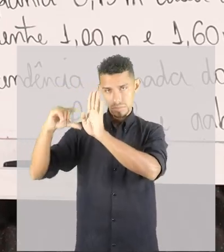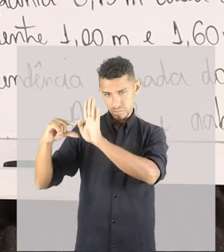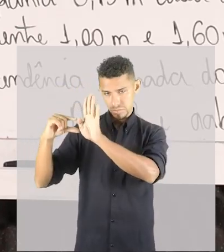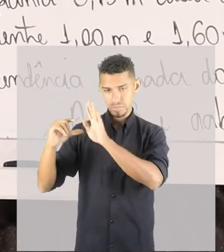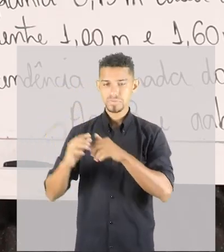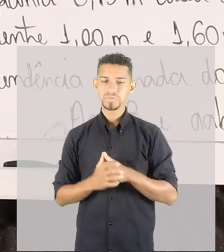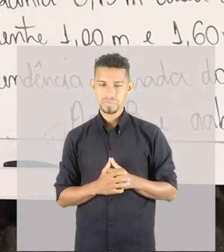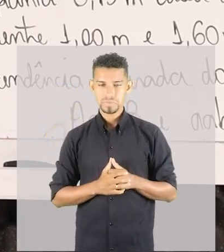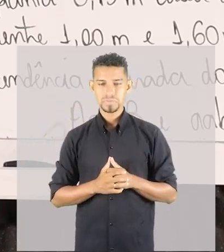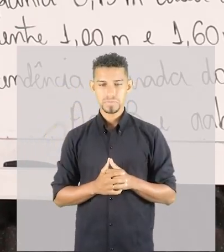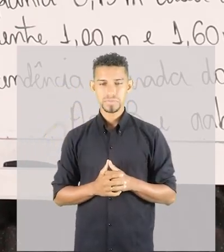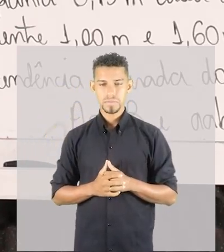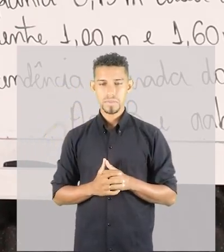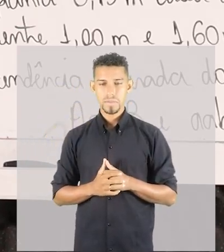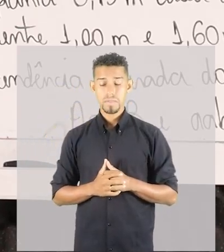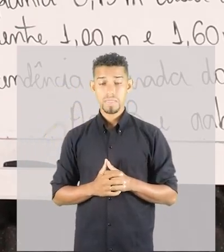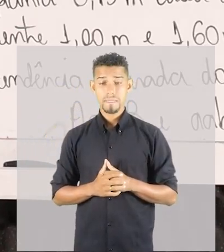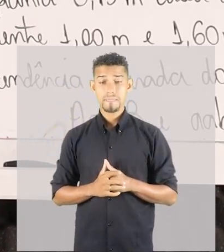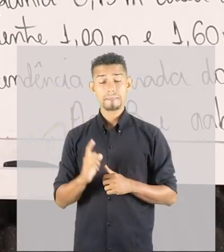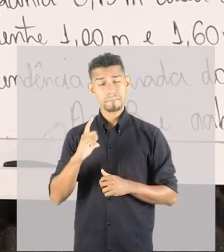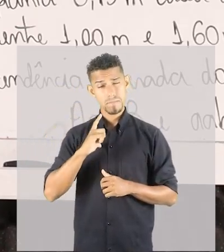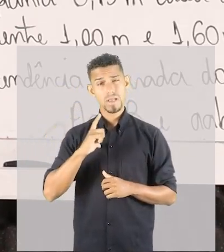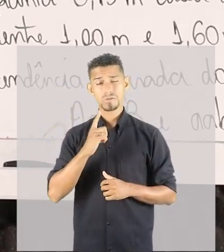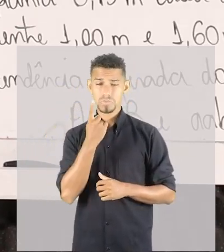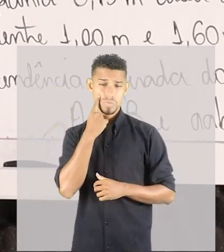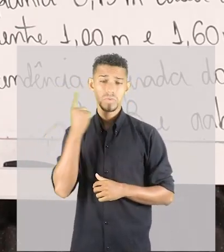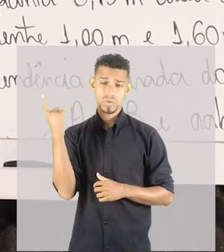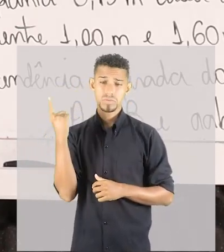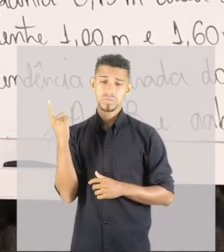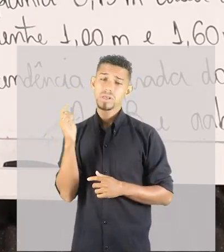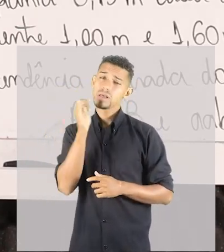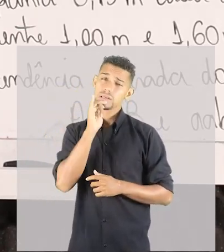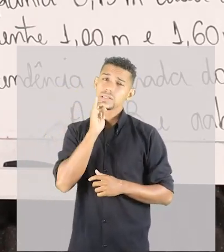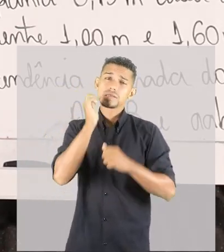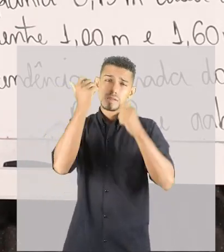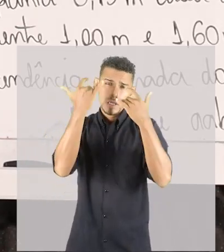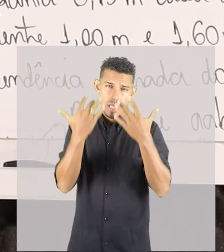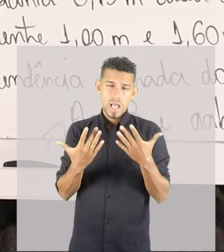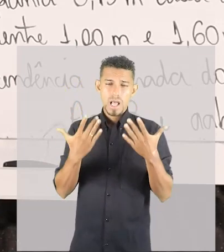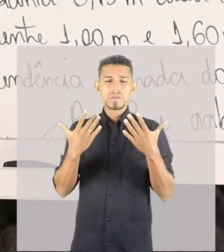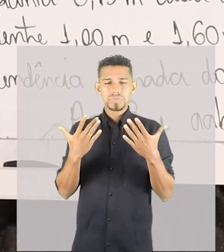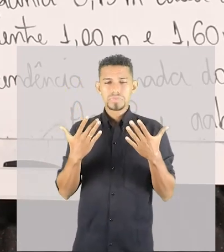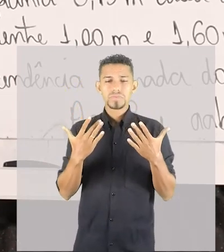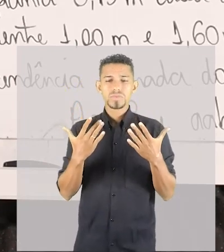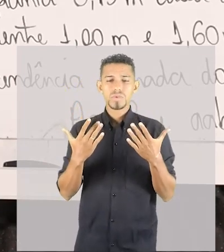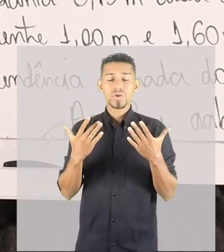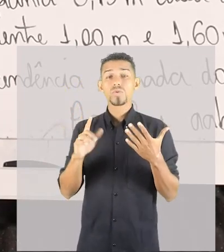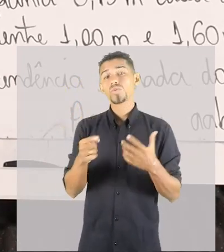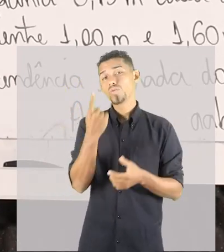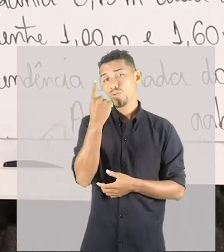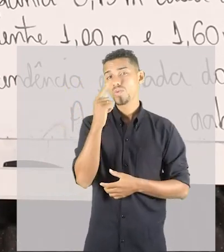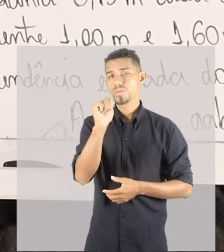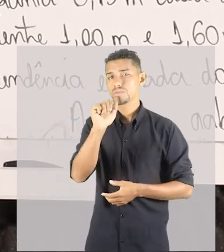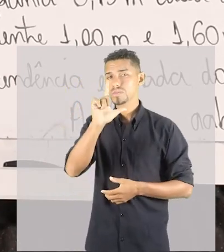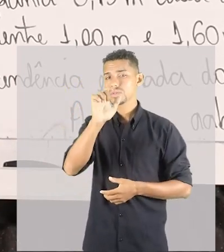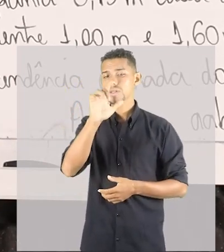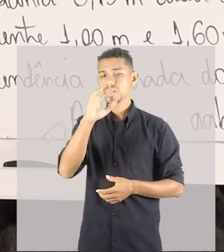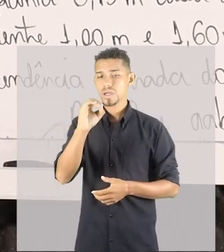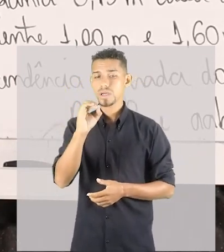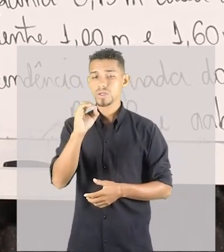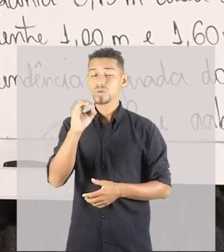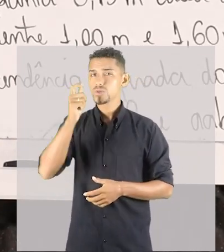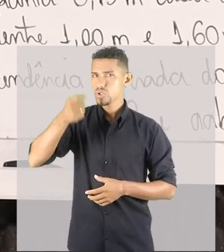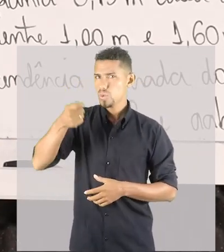Bzinho, certo? Aqui, né, a gente tem uma exemplificação adicionando um alelo